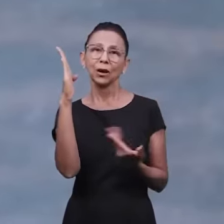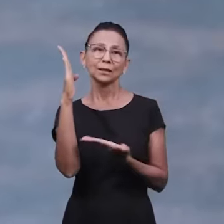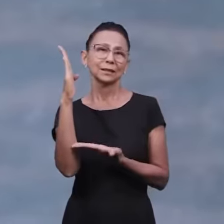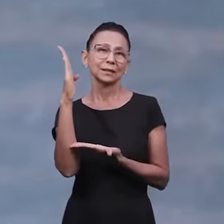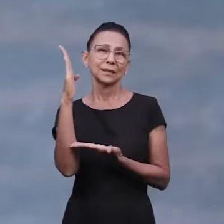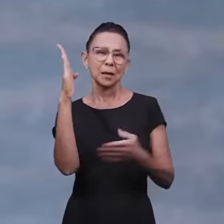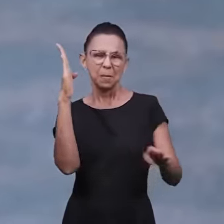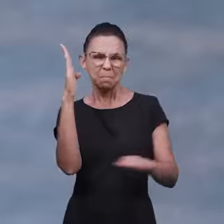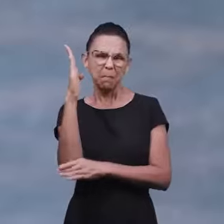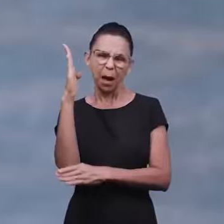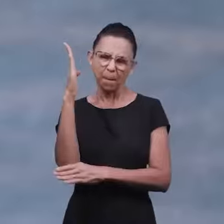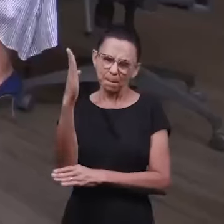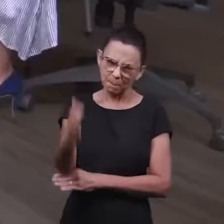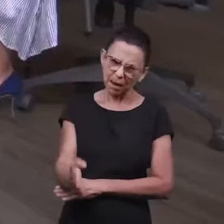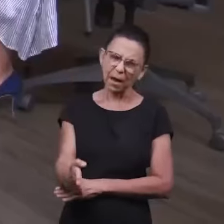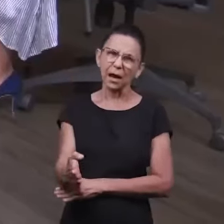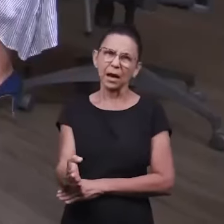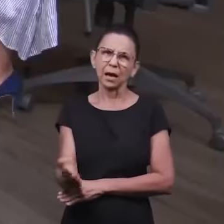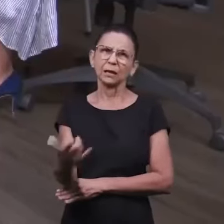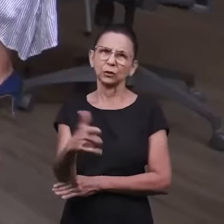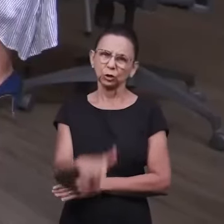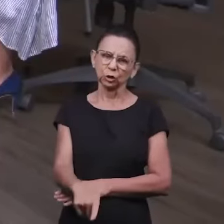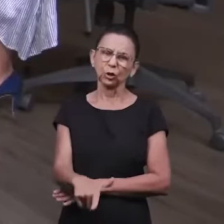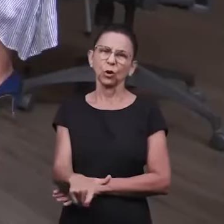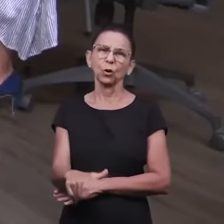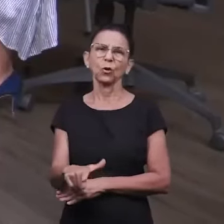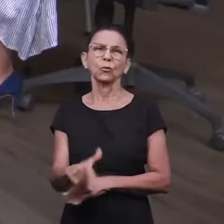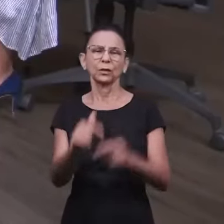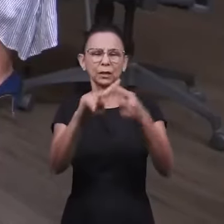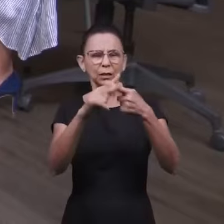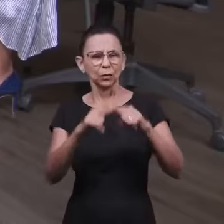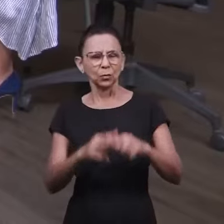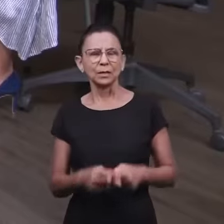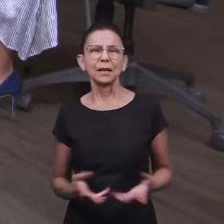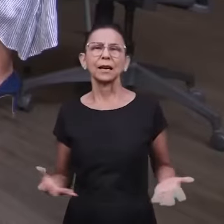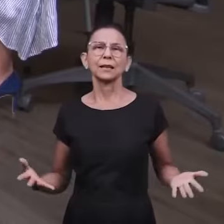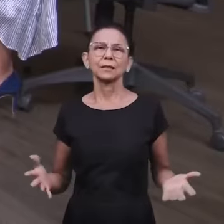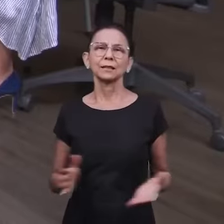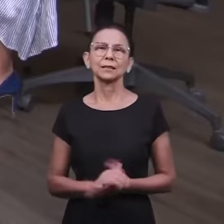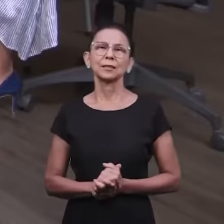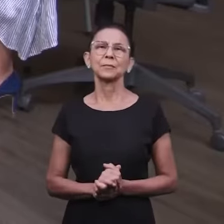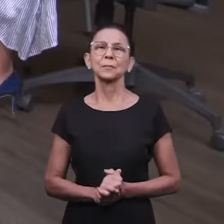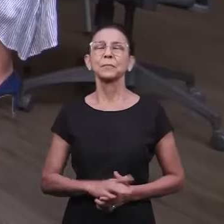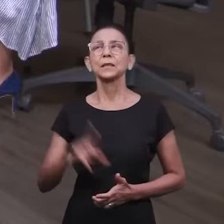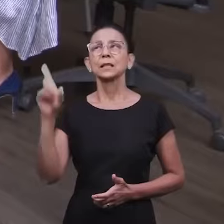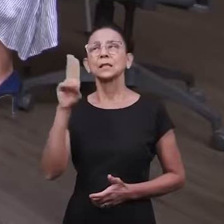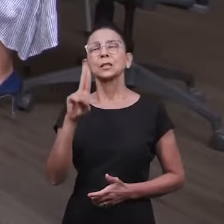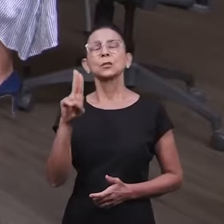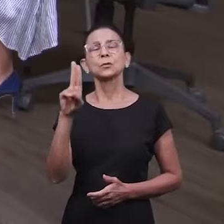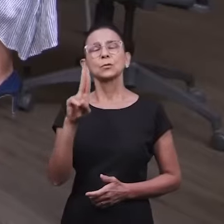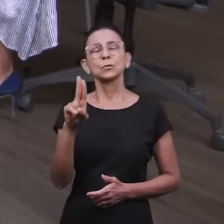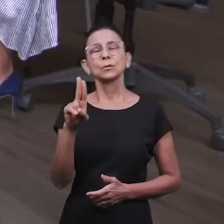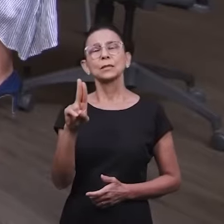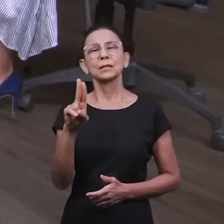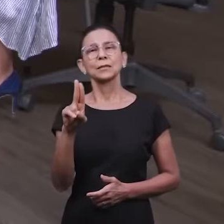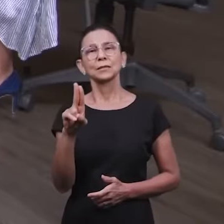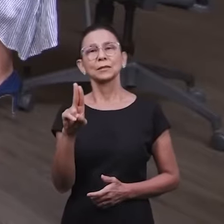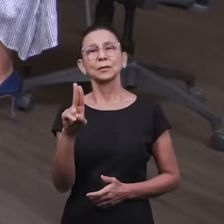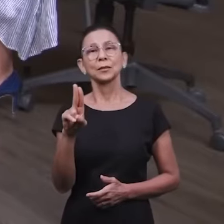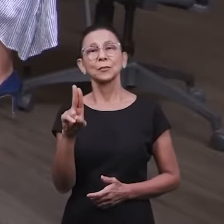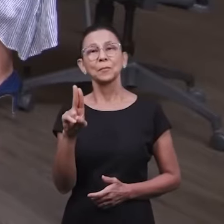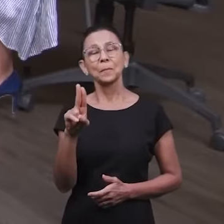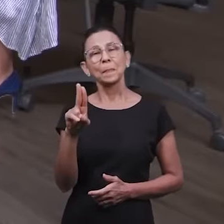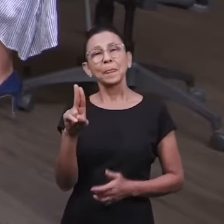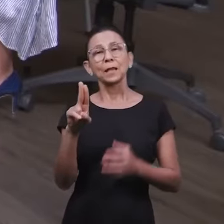suas próprias instrumentos, os seus pastores, os seus evangelistas, os seus profetas, as suas professoras. Agora, lógico, imagina Davi indo